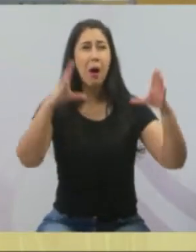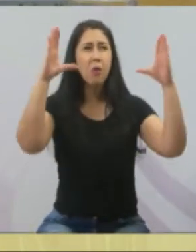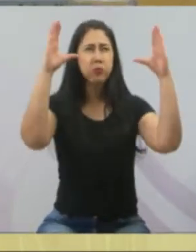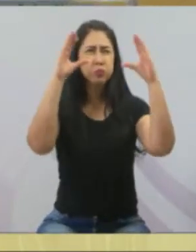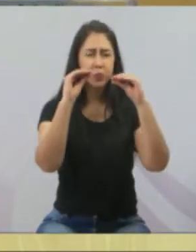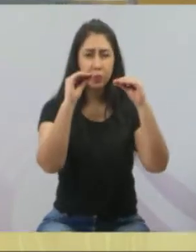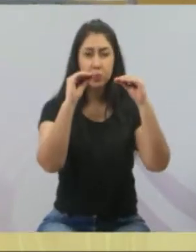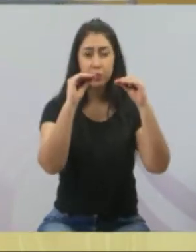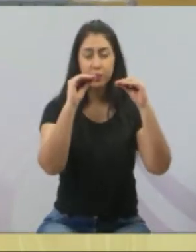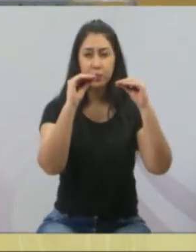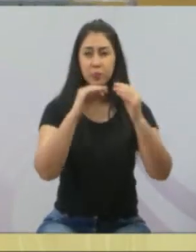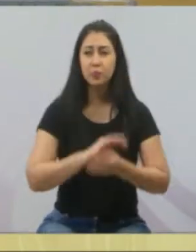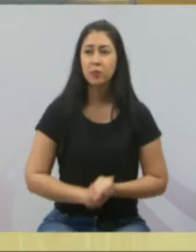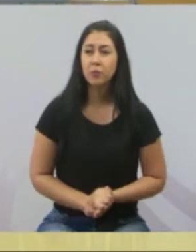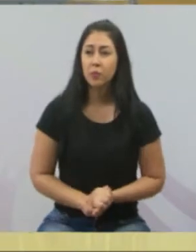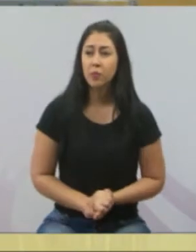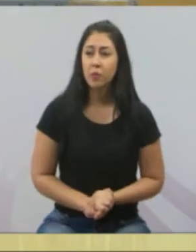231.